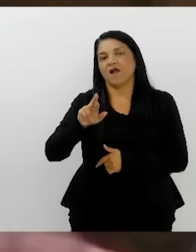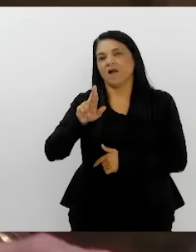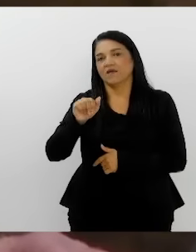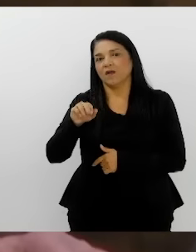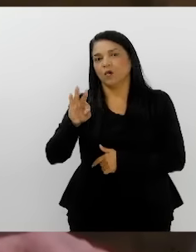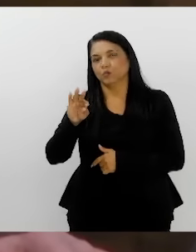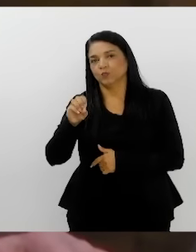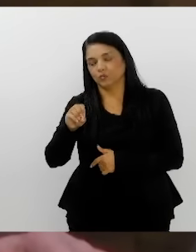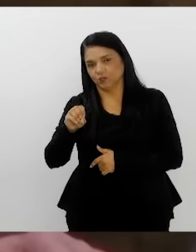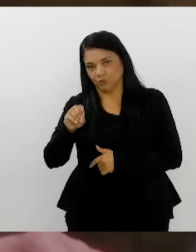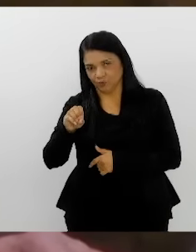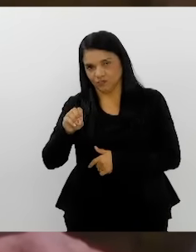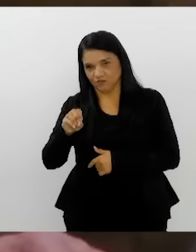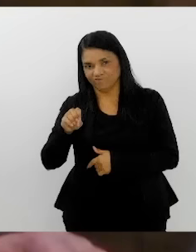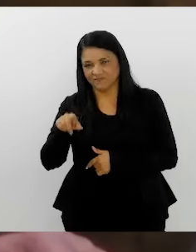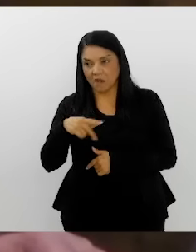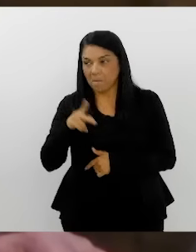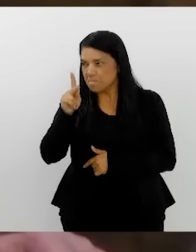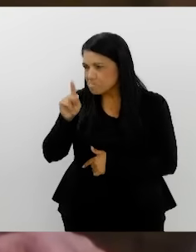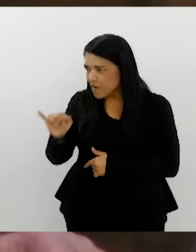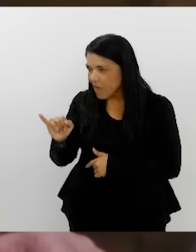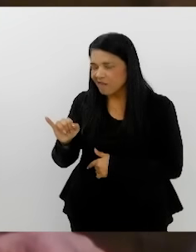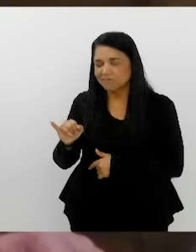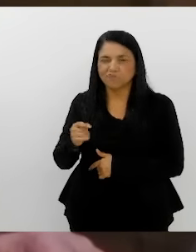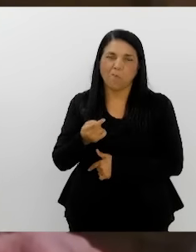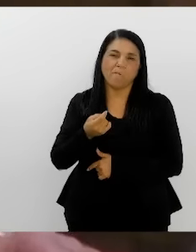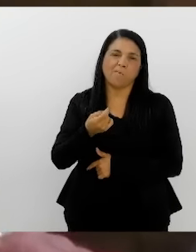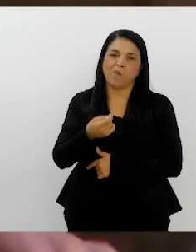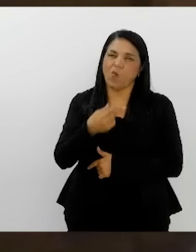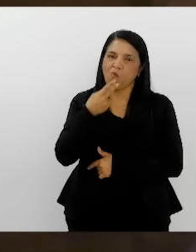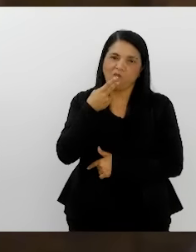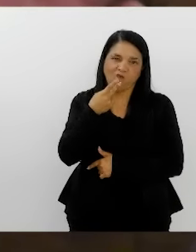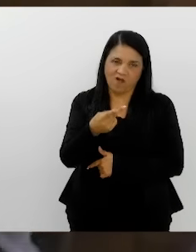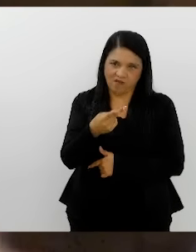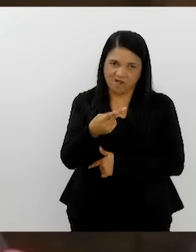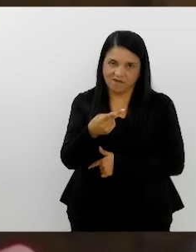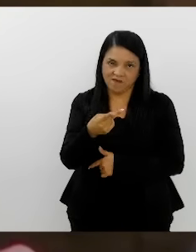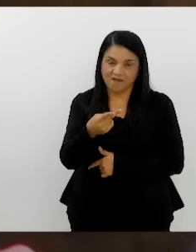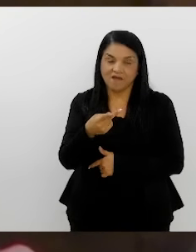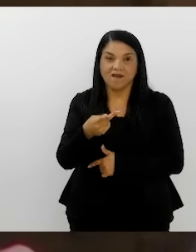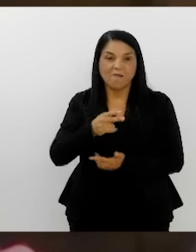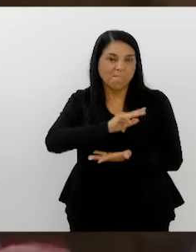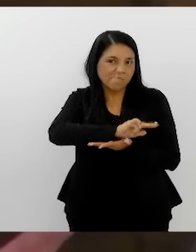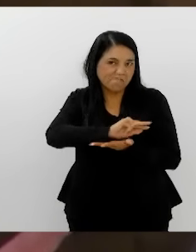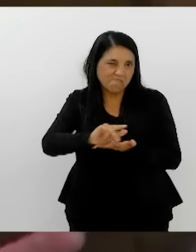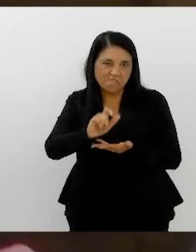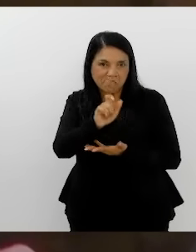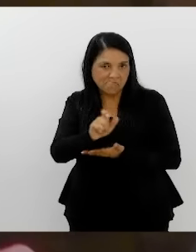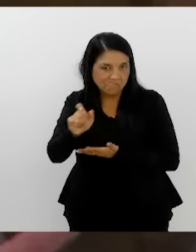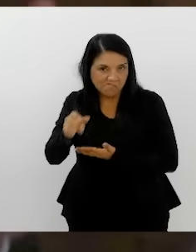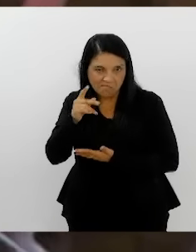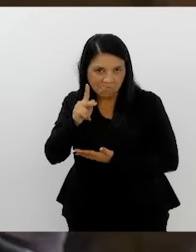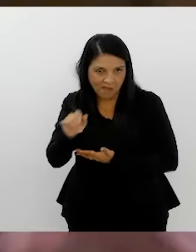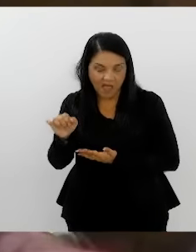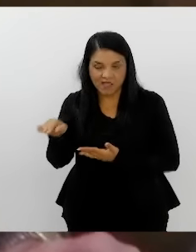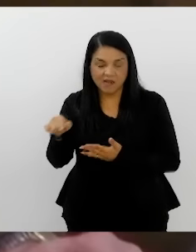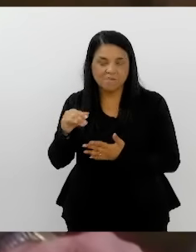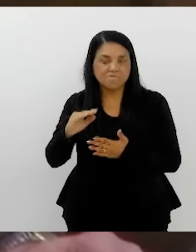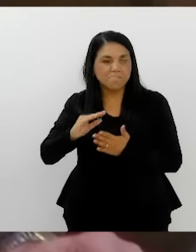que ele é pai é pouco. Pai há muitos, mas ele mais do que pai, ele é